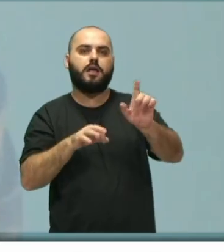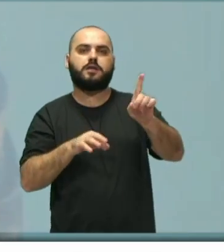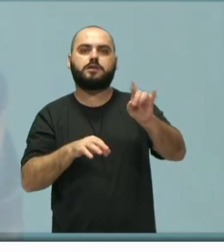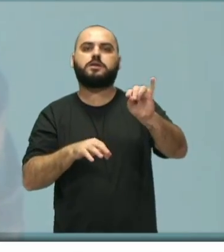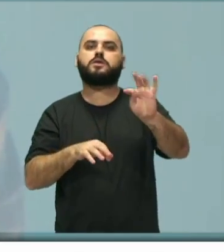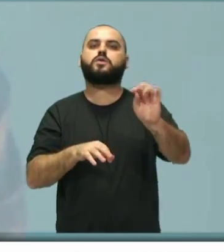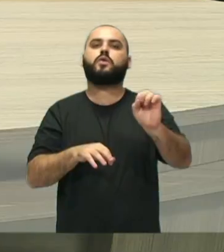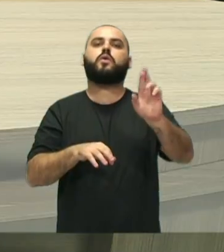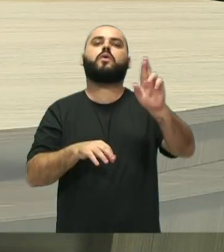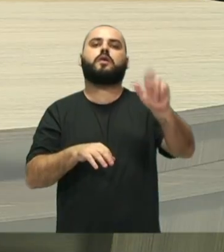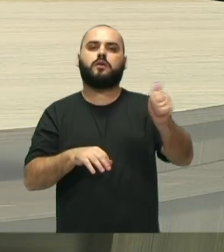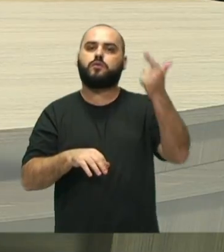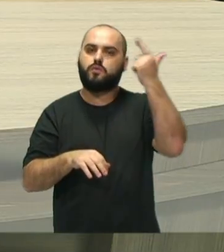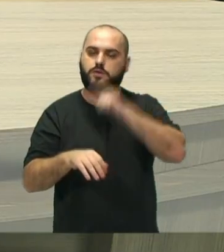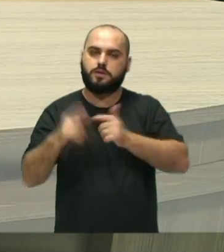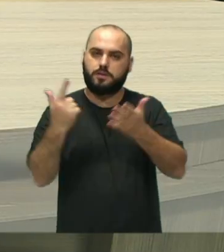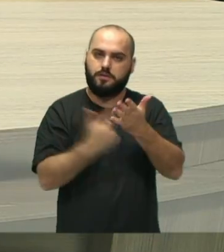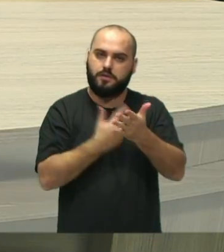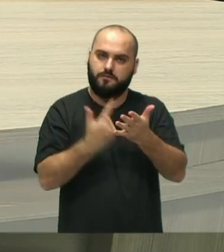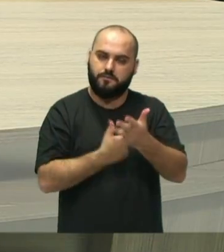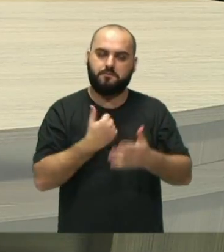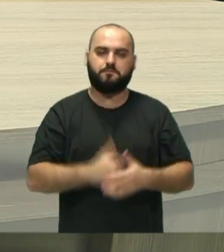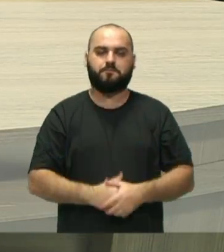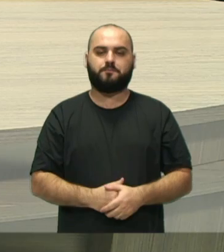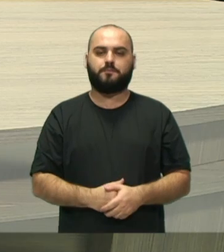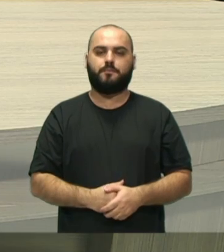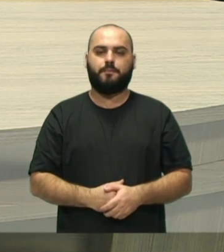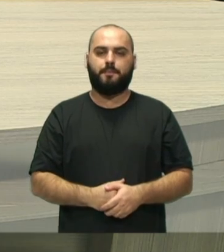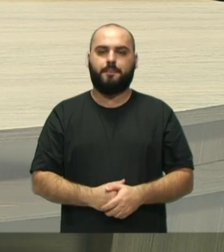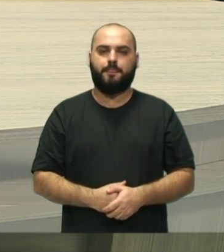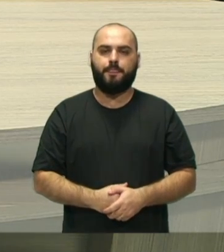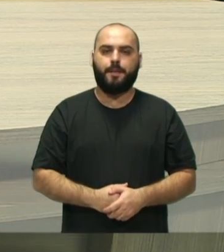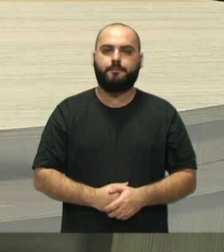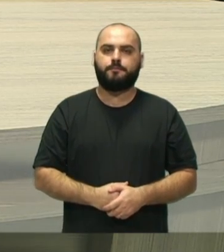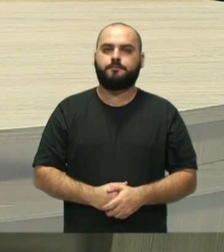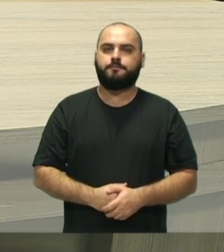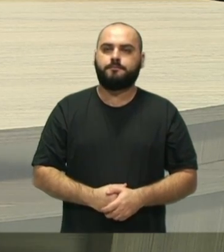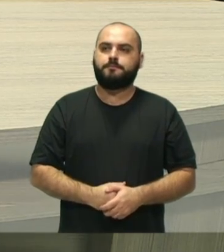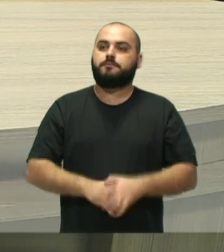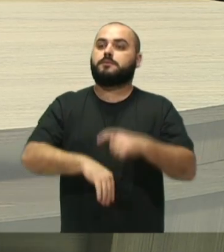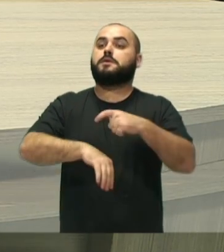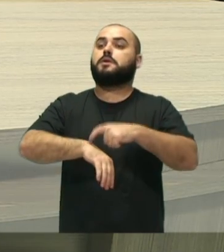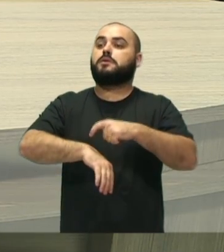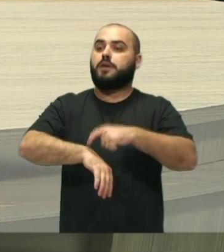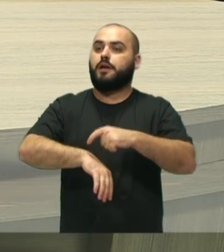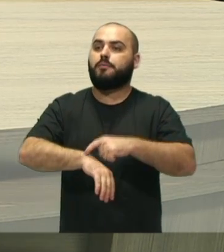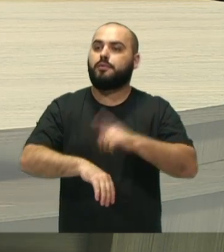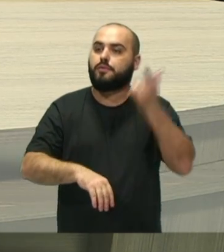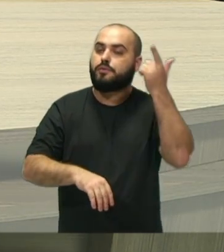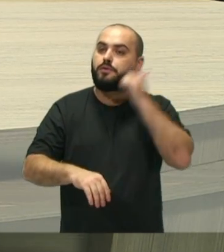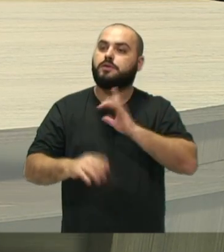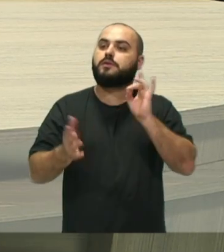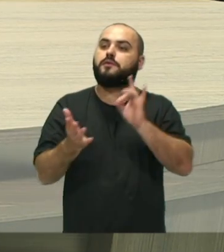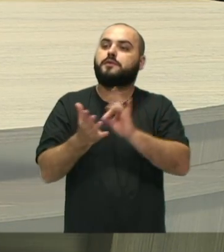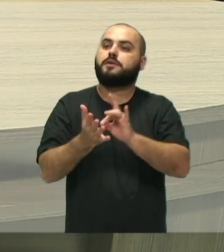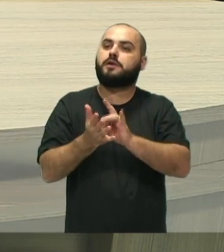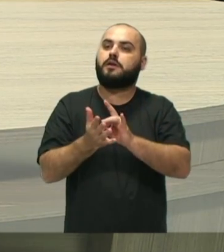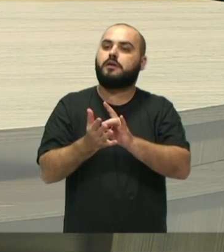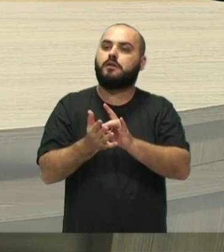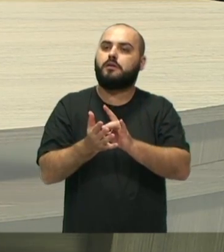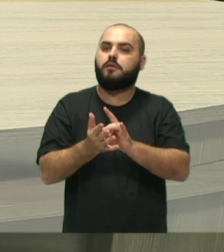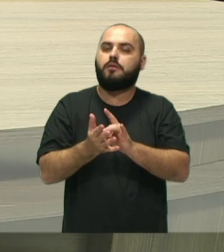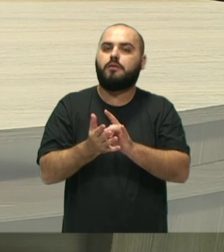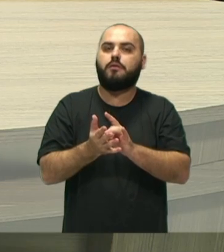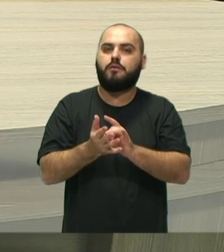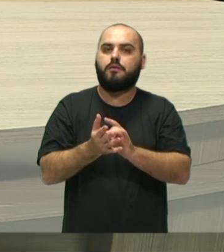livro. E quanto tempo levou para essa construção, para ele se,